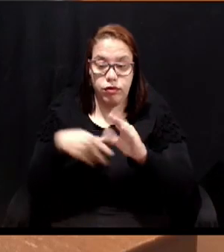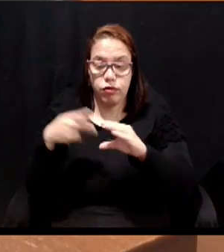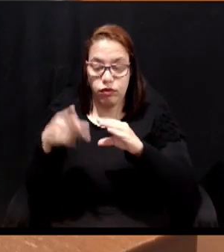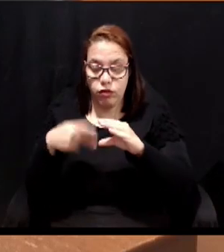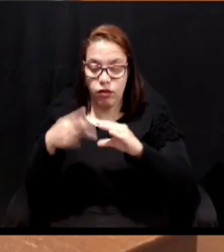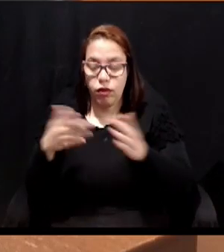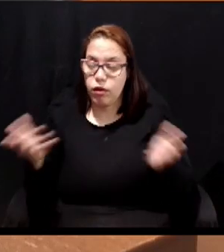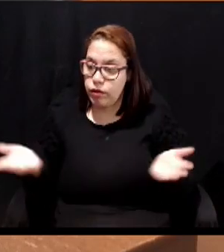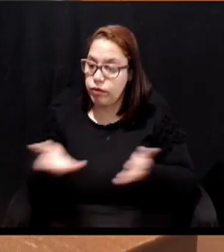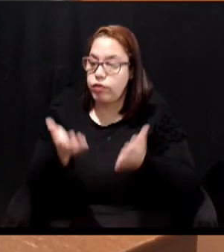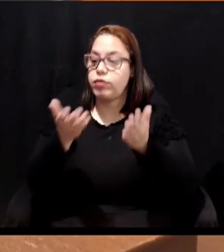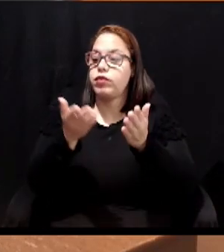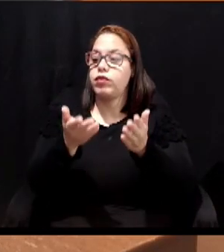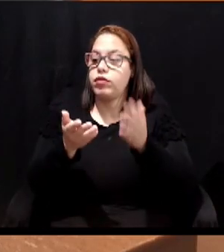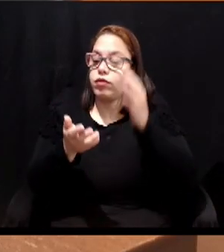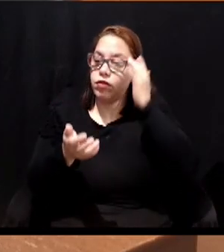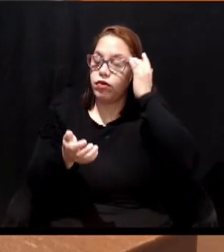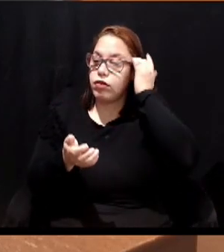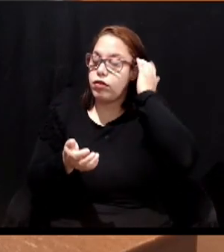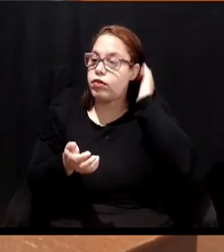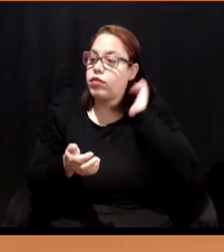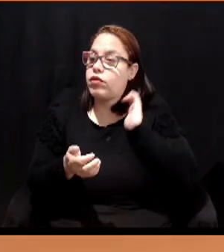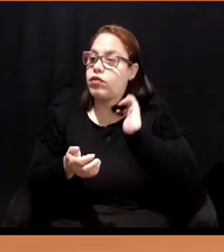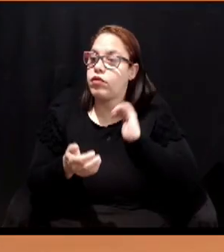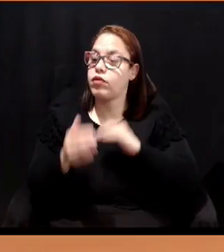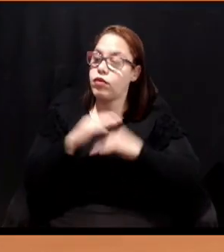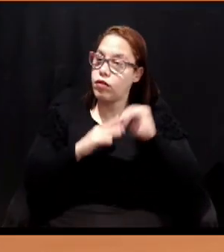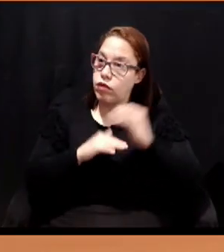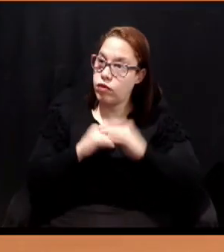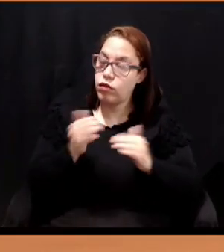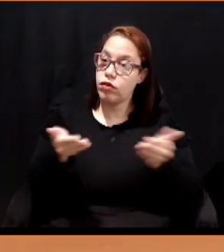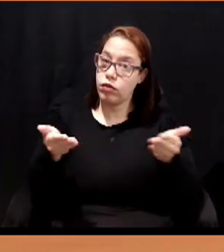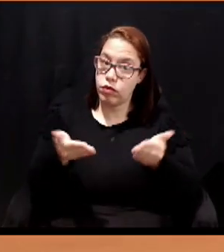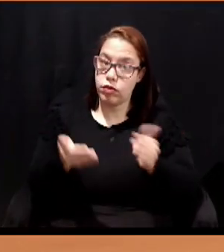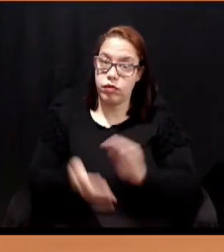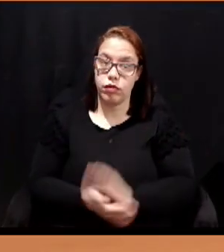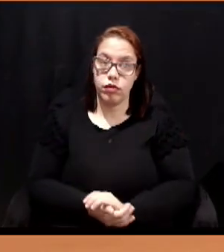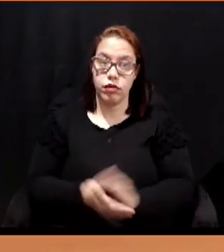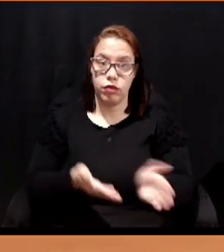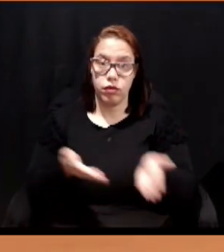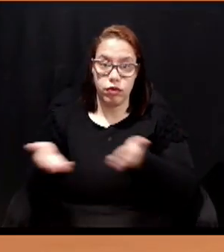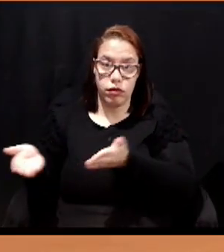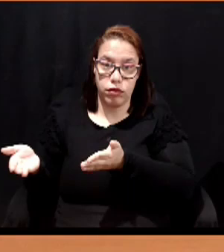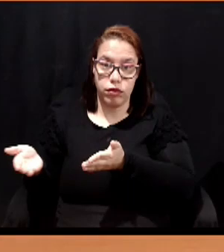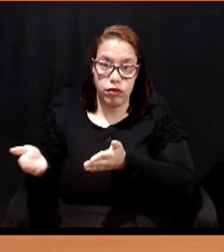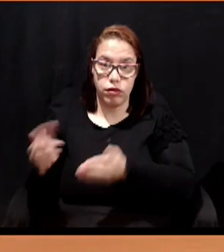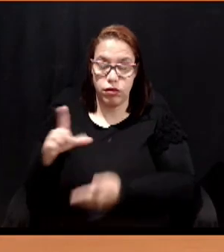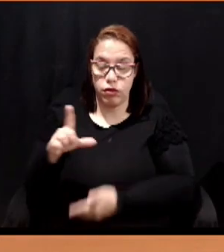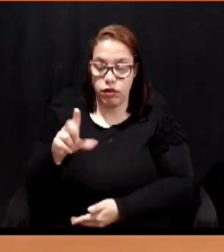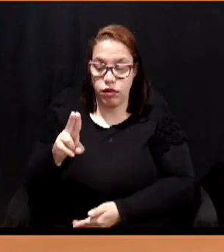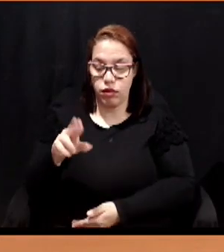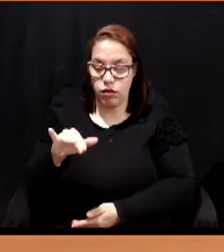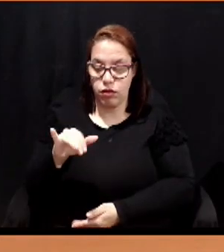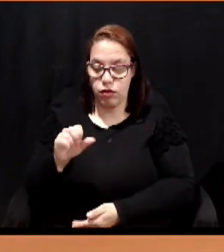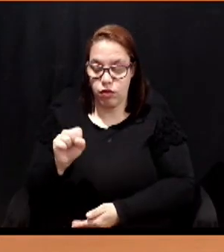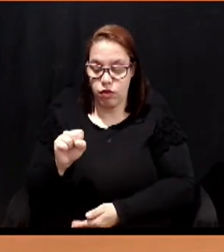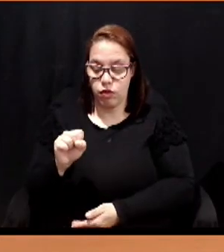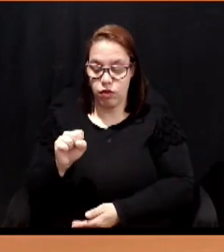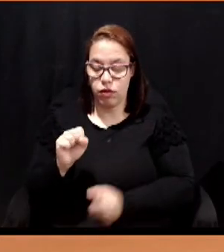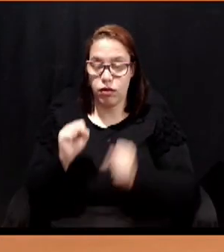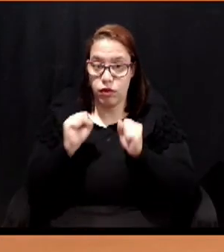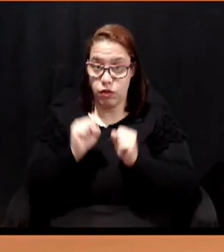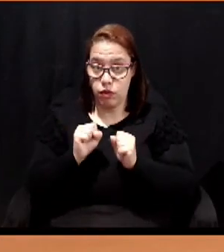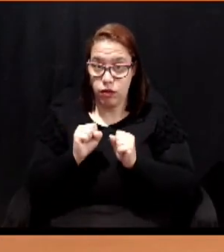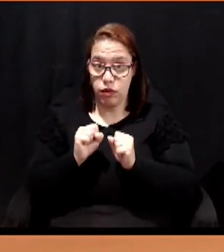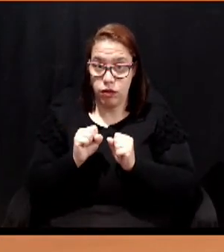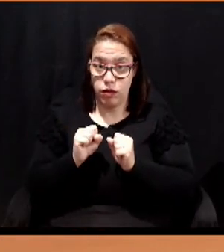iniciativas e ações. E agora passar para o Luiz, para que ele possa, inclusive,